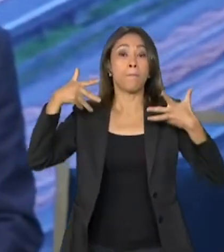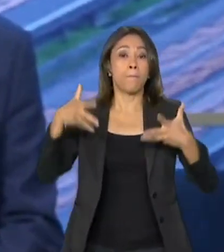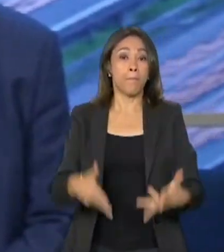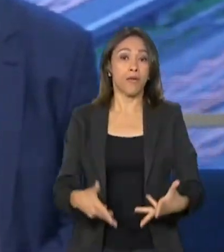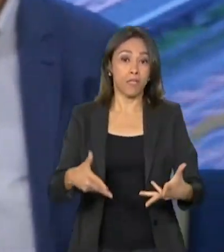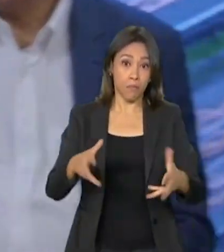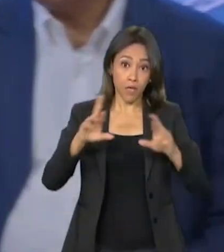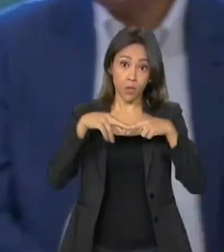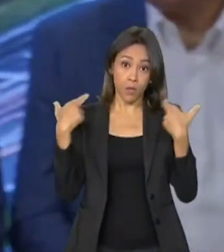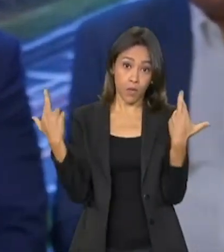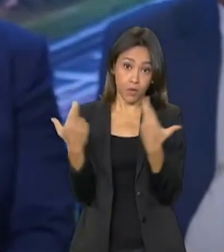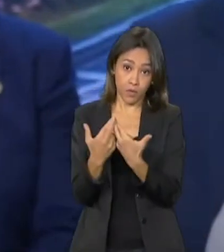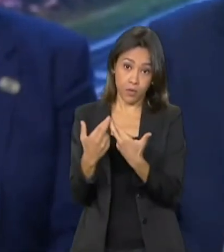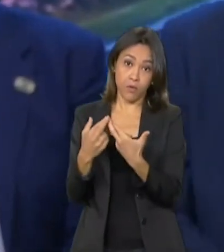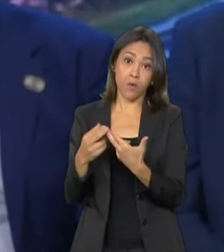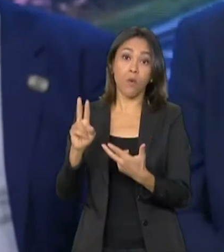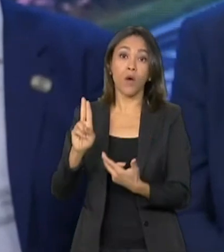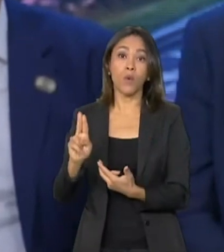União Europeia.